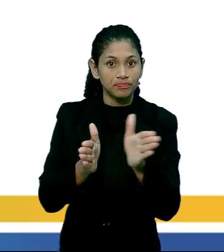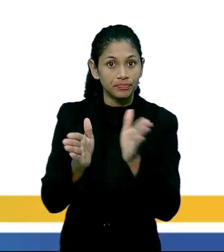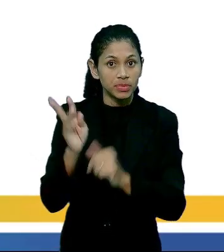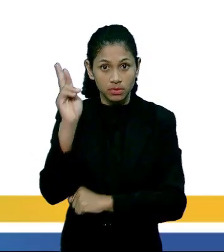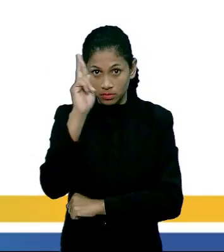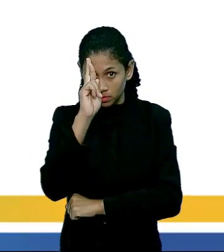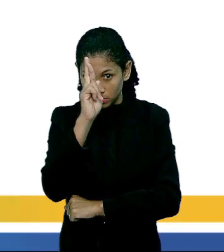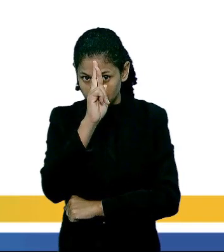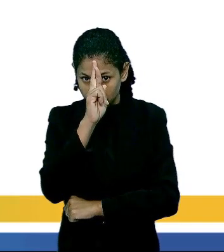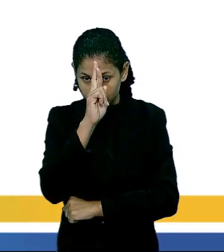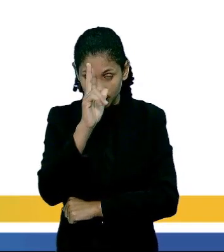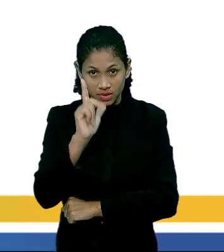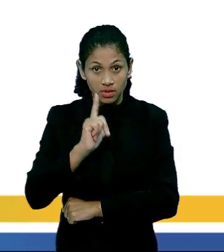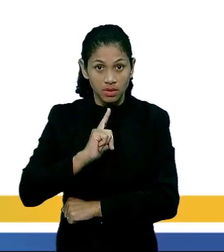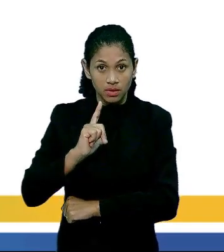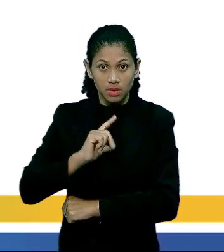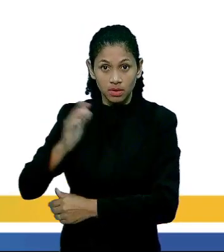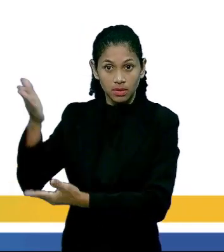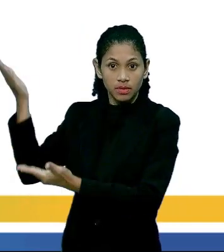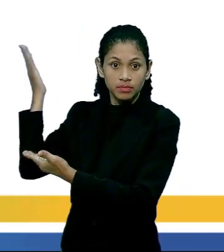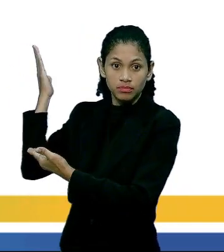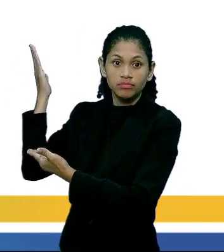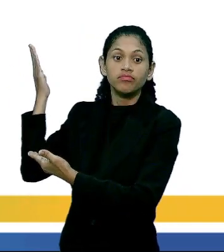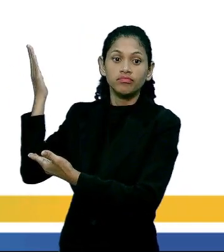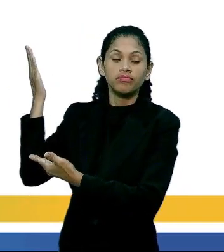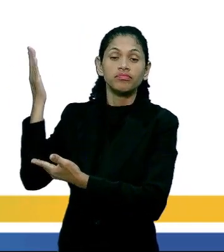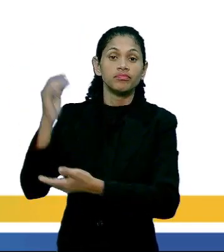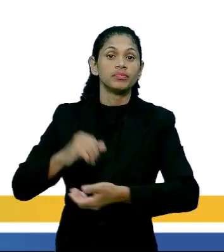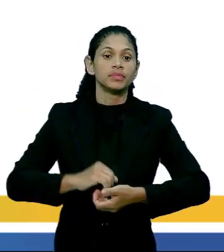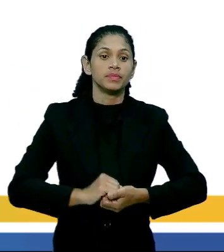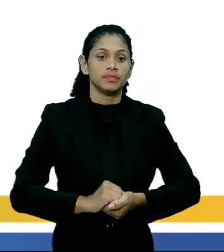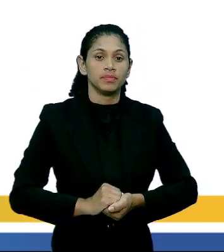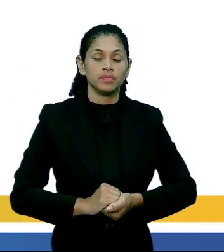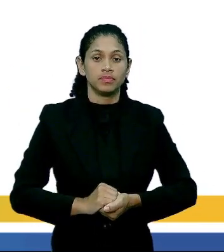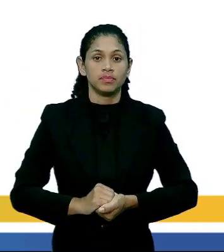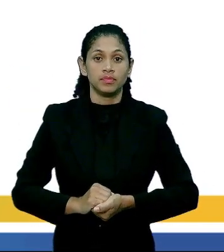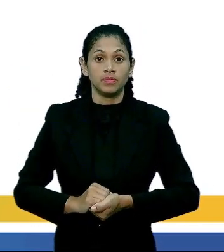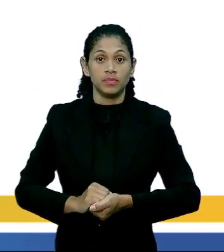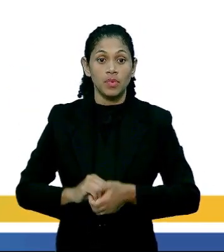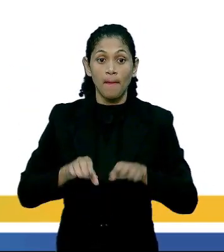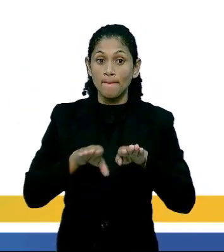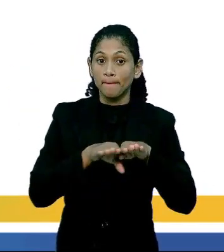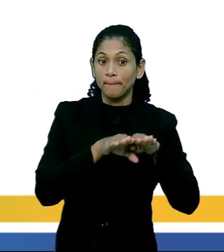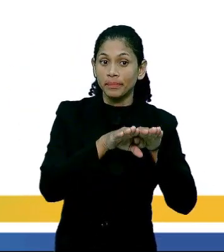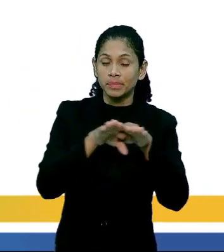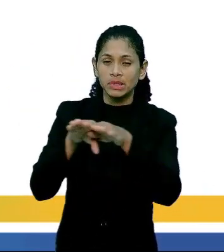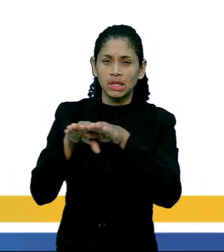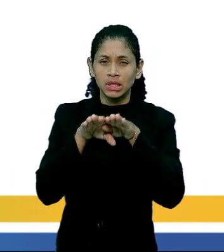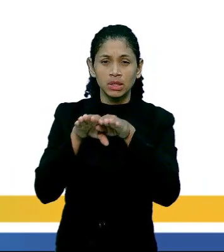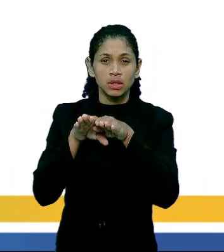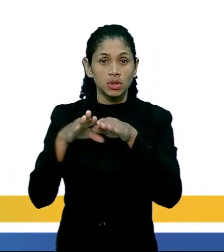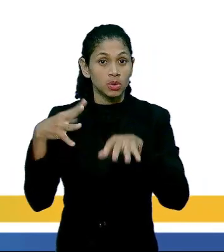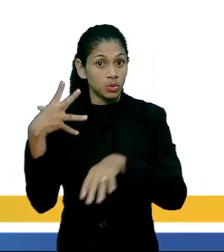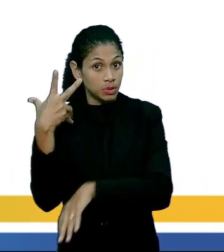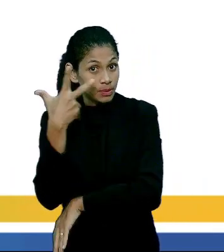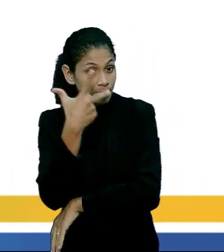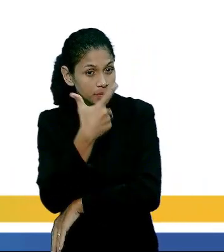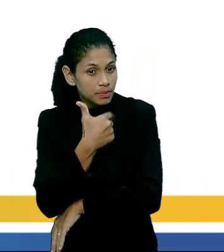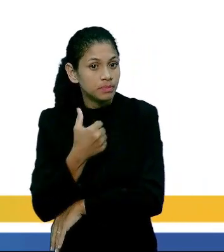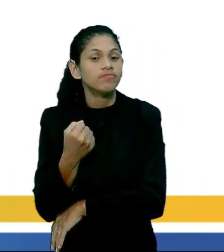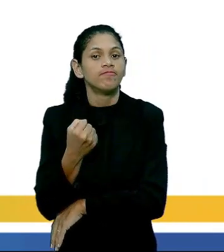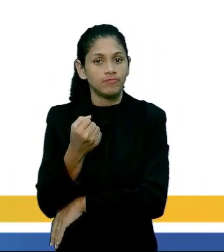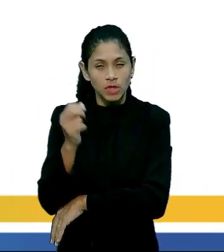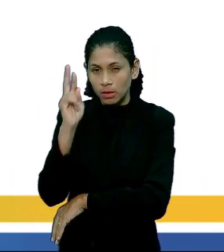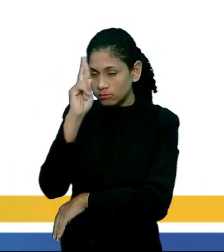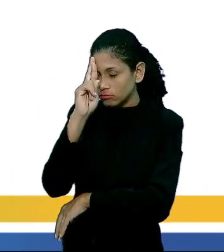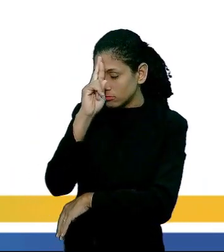na tela. A gente tem aí padrões estéticos de direcionamentos do que seria belo. Então, é a beleza